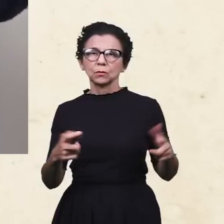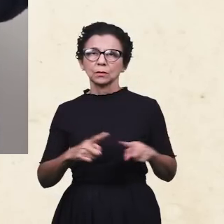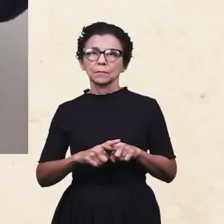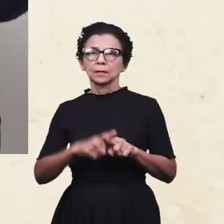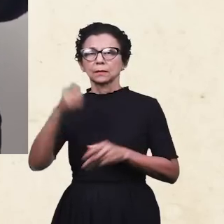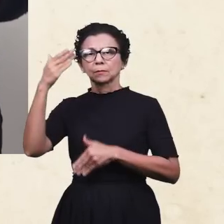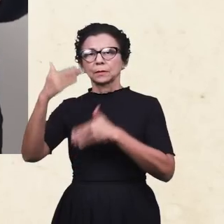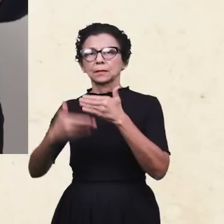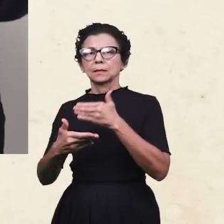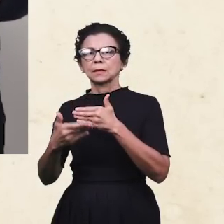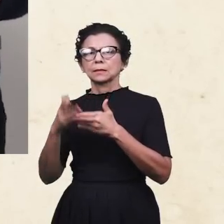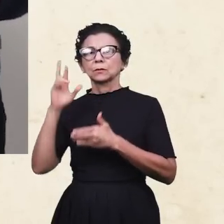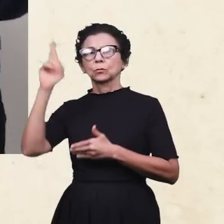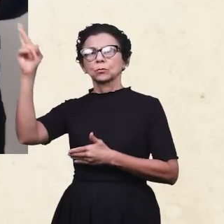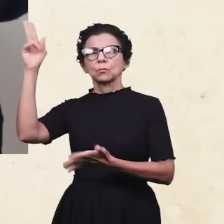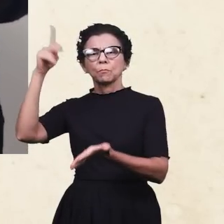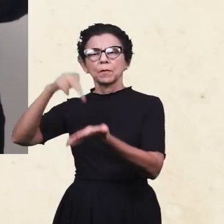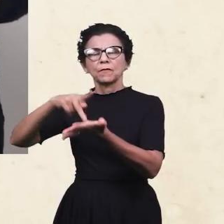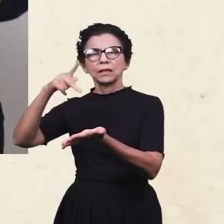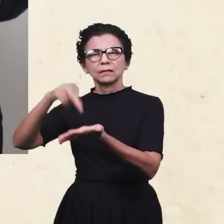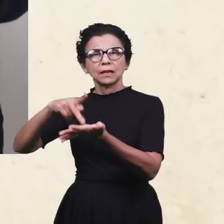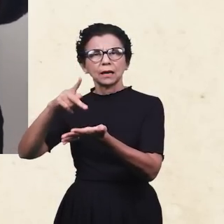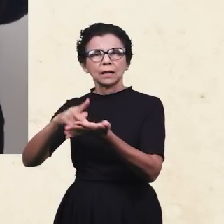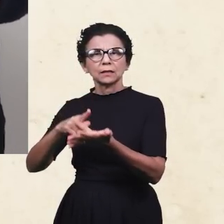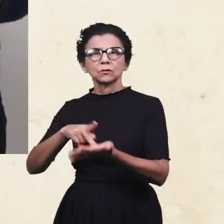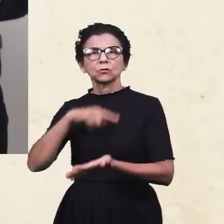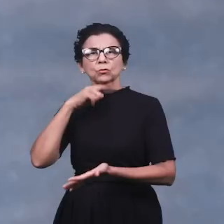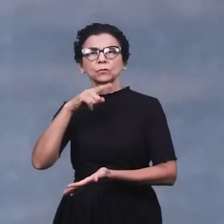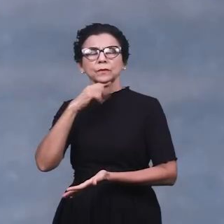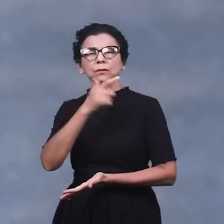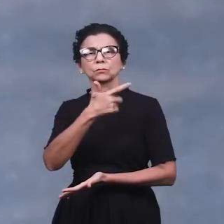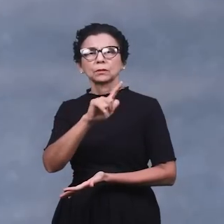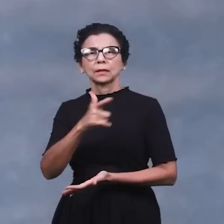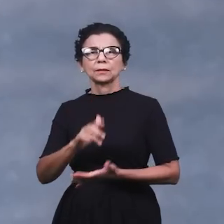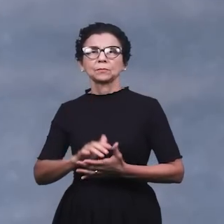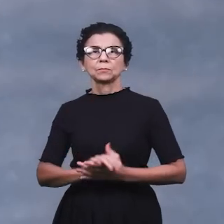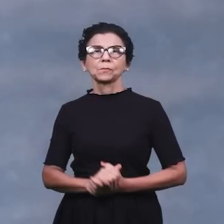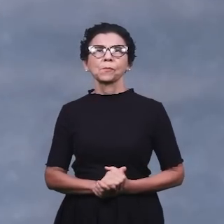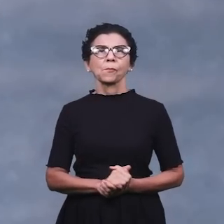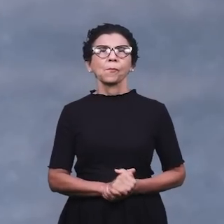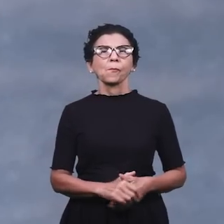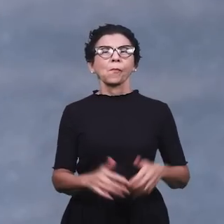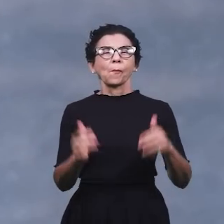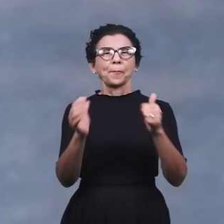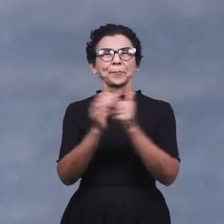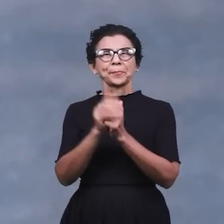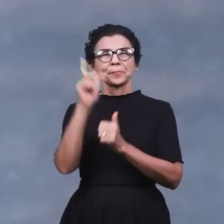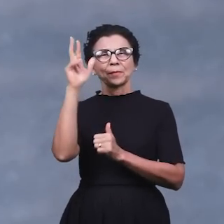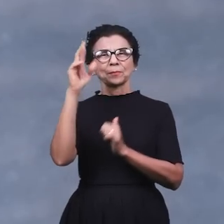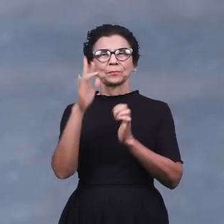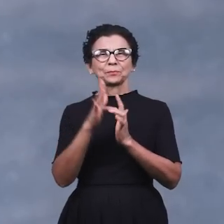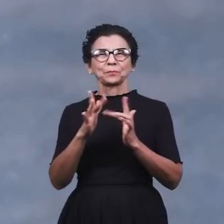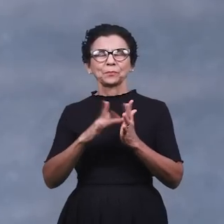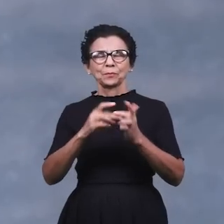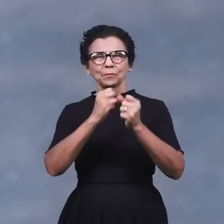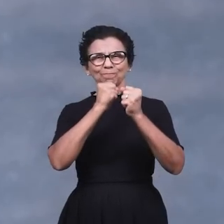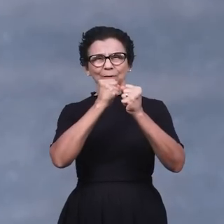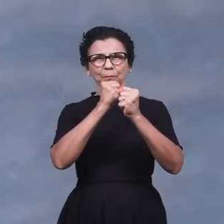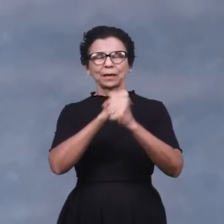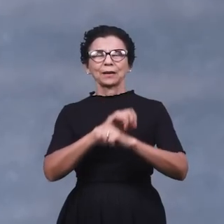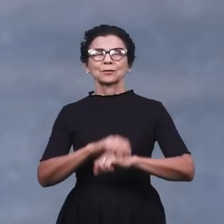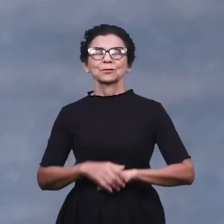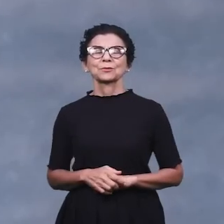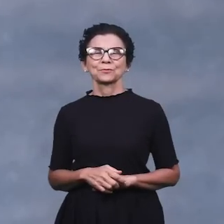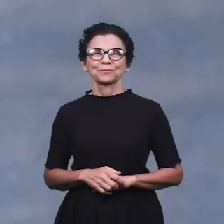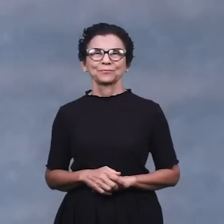presença do Senhor, a verdade é absoluta. Amém, companheiro. A paz do Senhor. Mais uma vez, um forte abraço